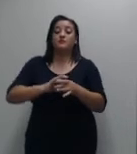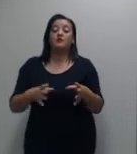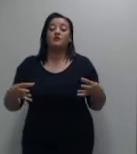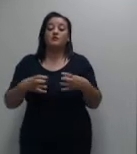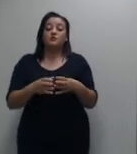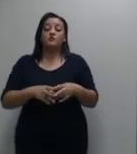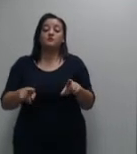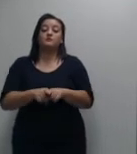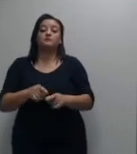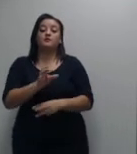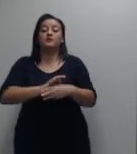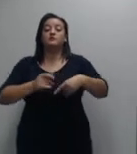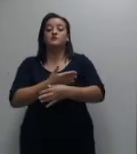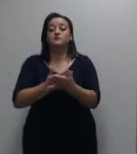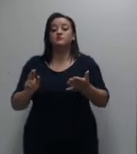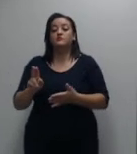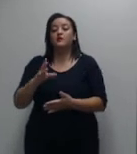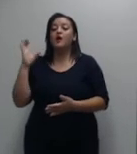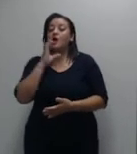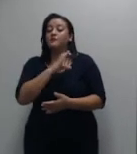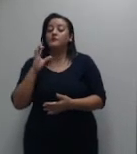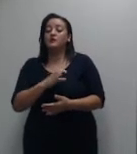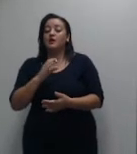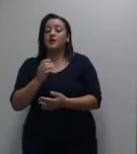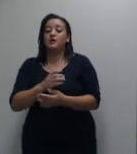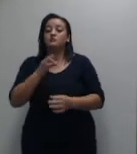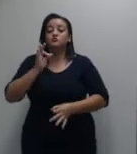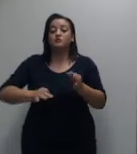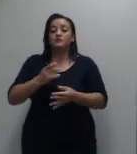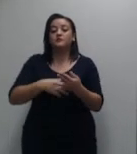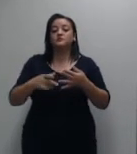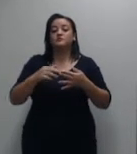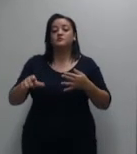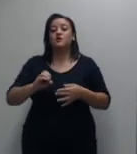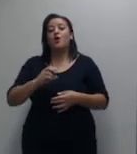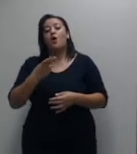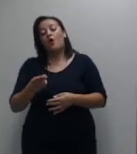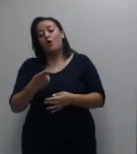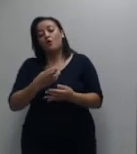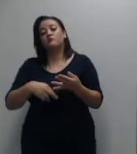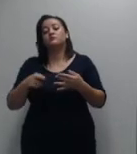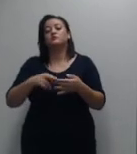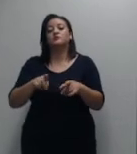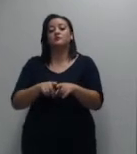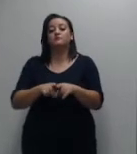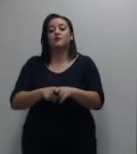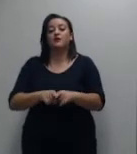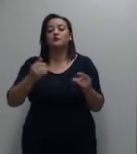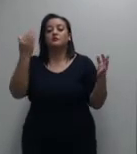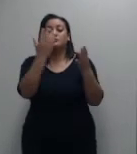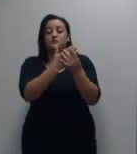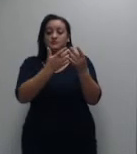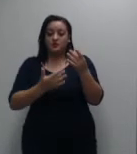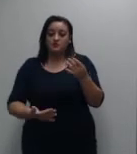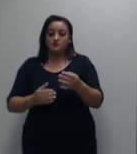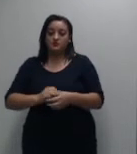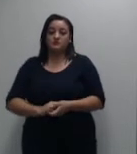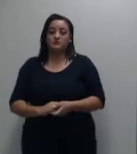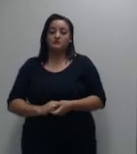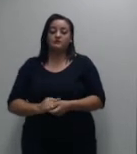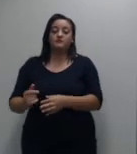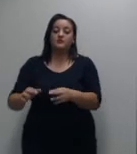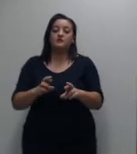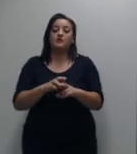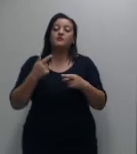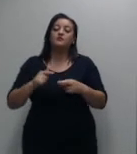feliz utilizar o julgamento de agravo interno ou regimental ou regimentais embargos de declaração sem nenhum prejuízo